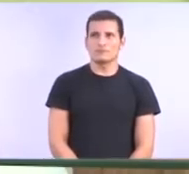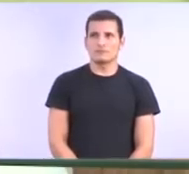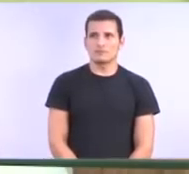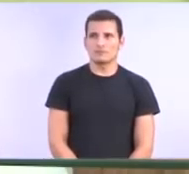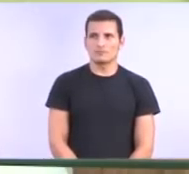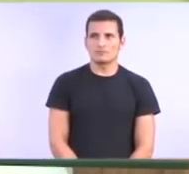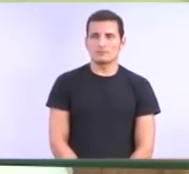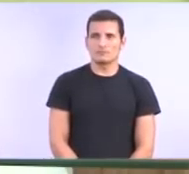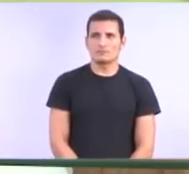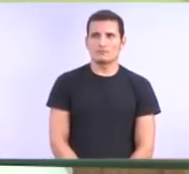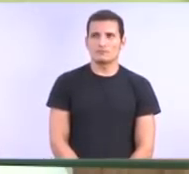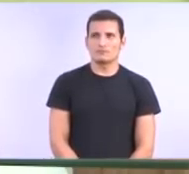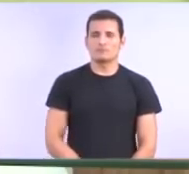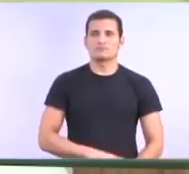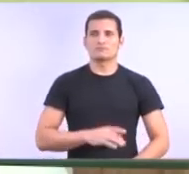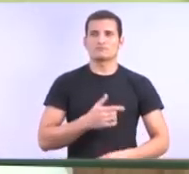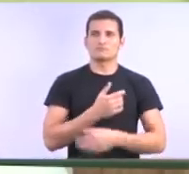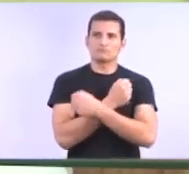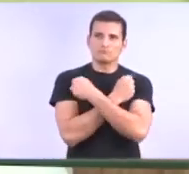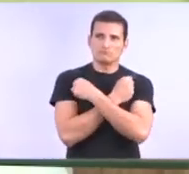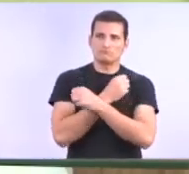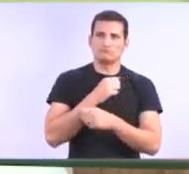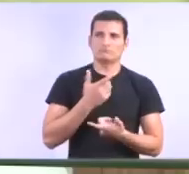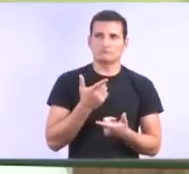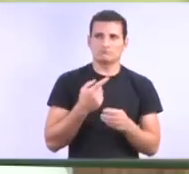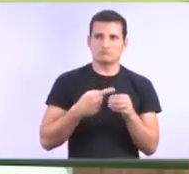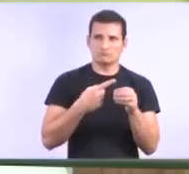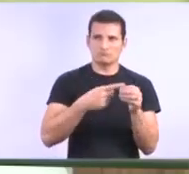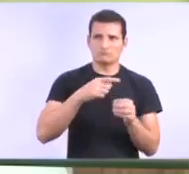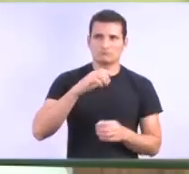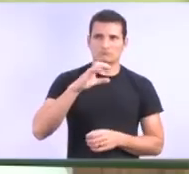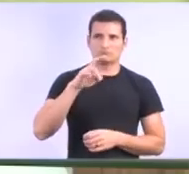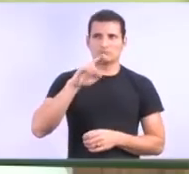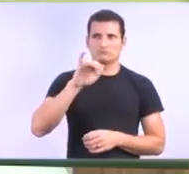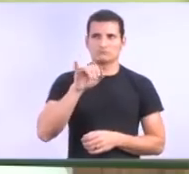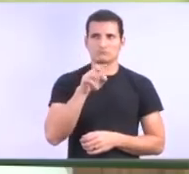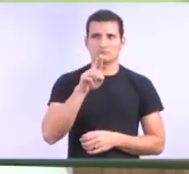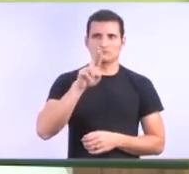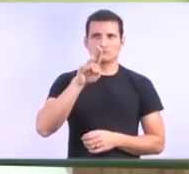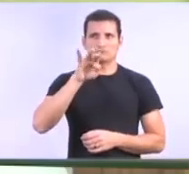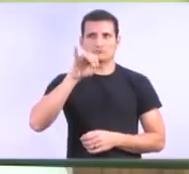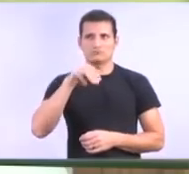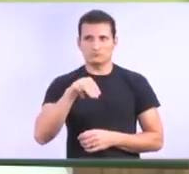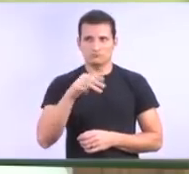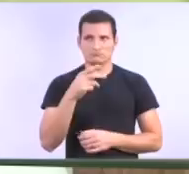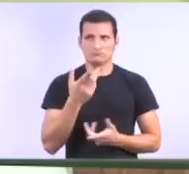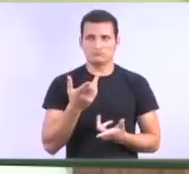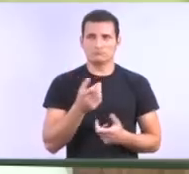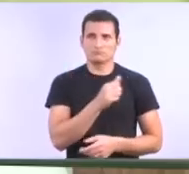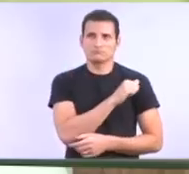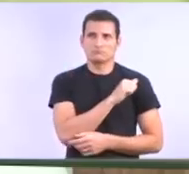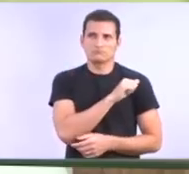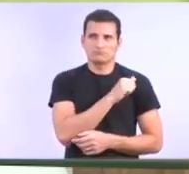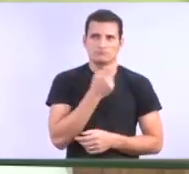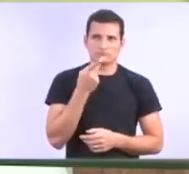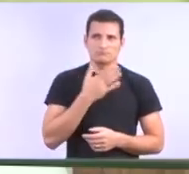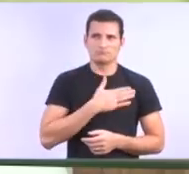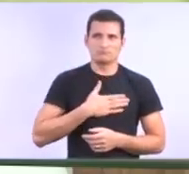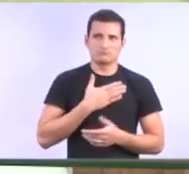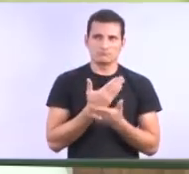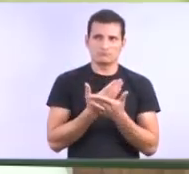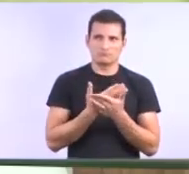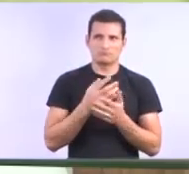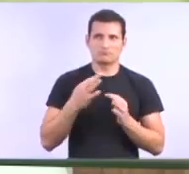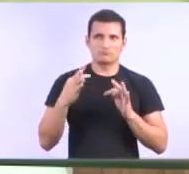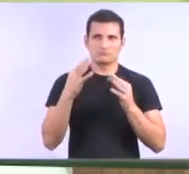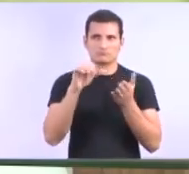abraço aí para o pessoal de Cujubim, que está falando que está gostando muito da aula, tá? Olha aí. E para todos os outros polos